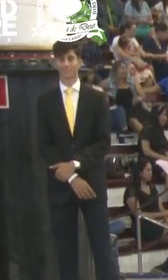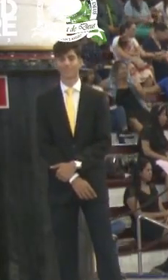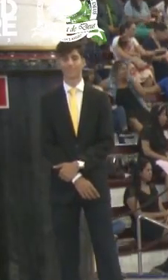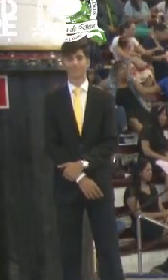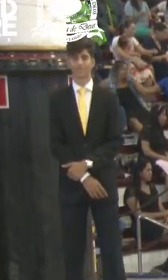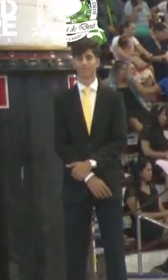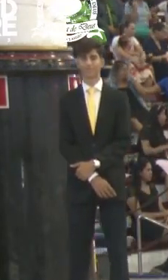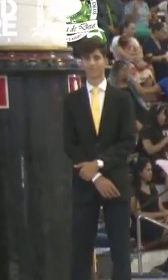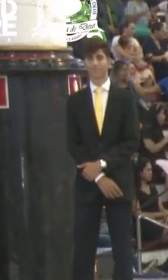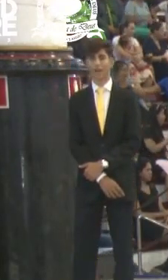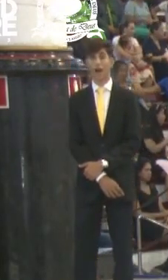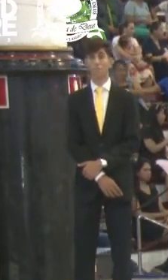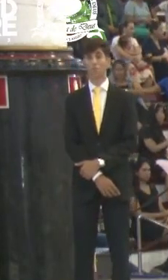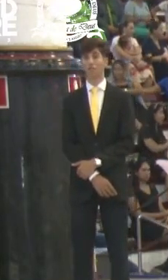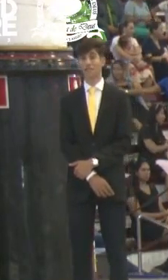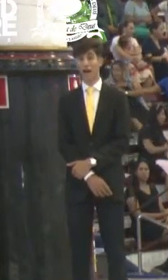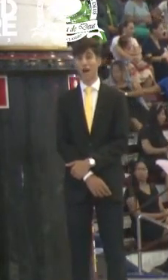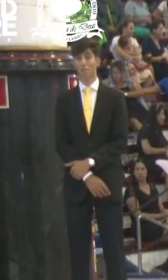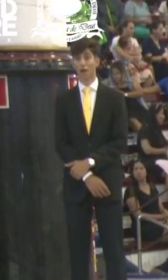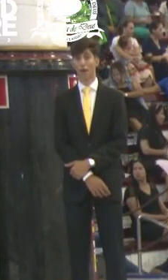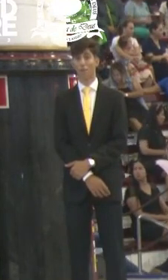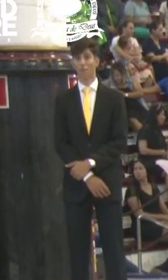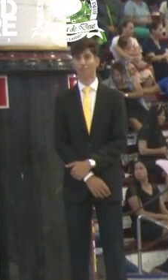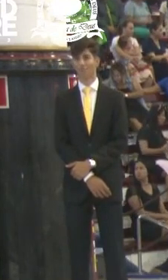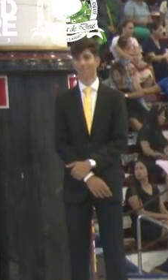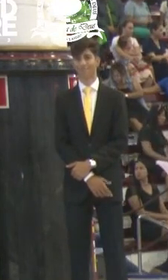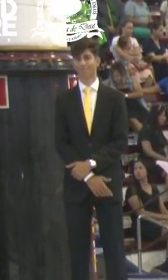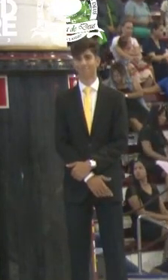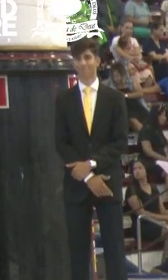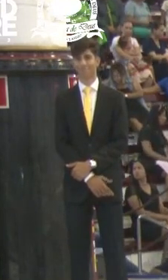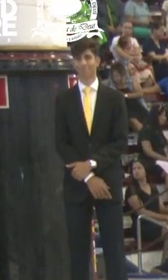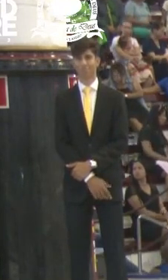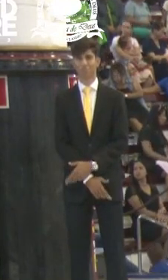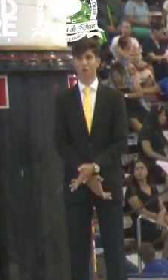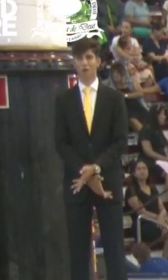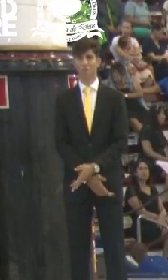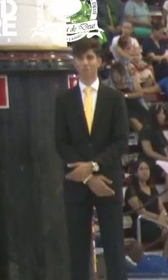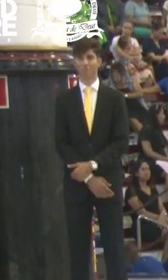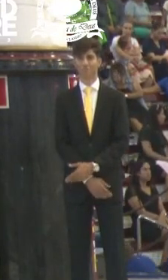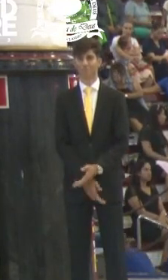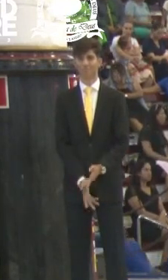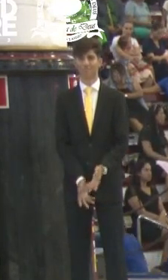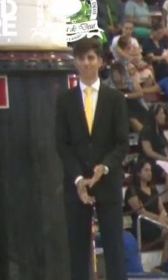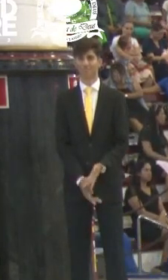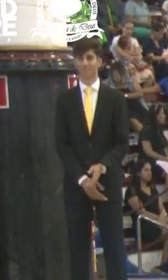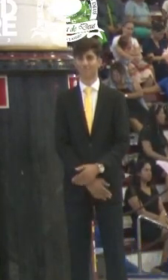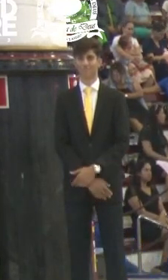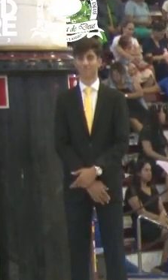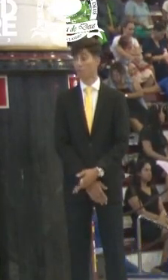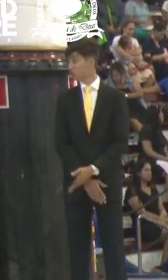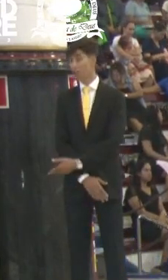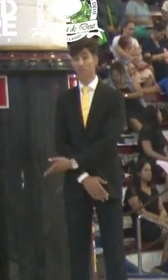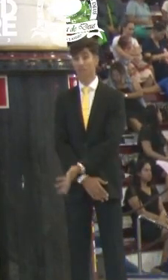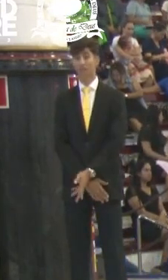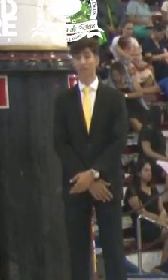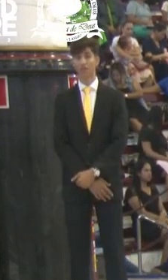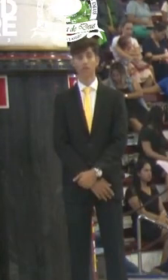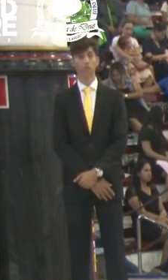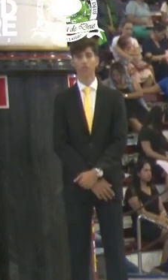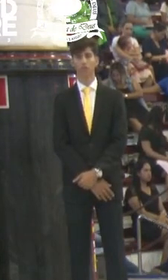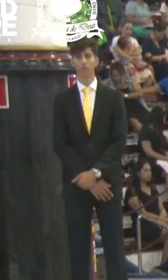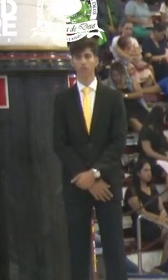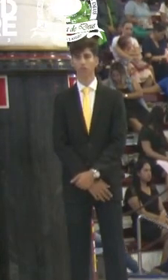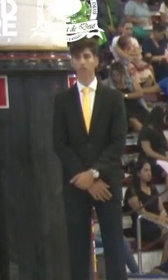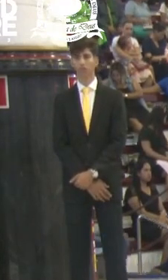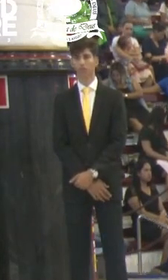Livro do Êxodo, capítulo de número 3, a parte A,